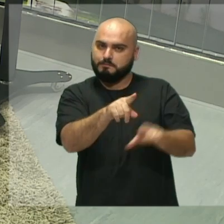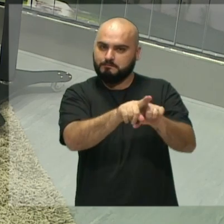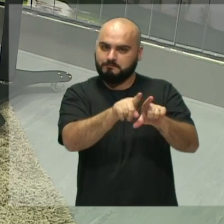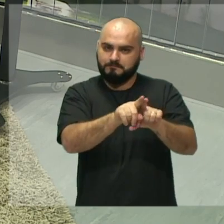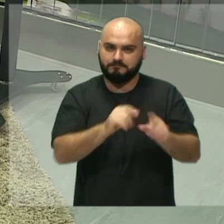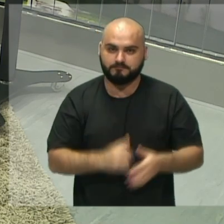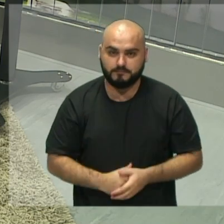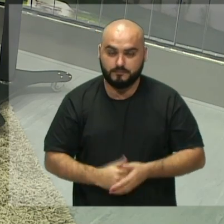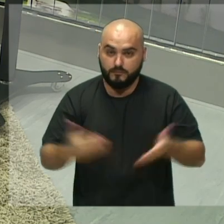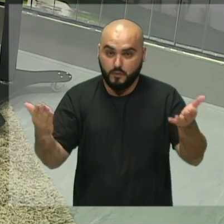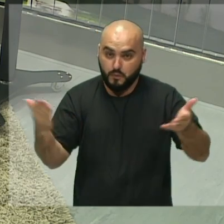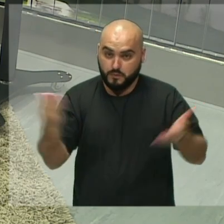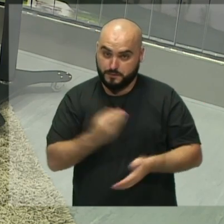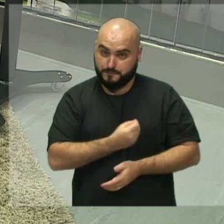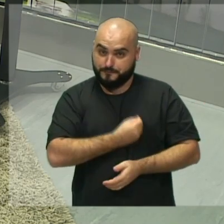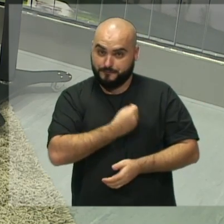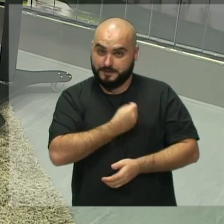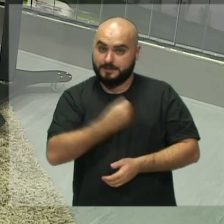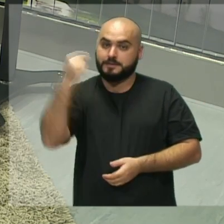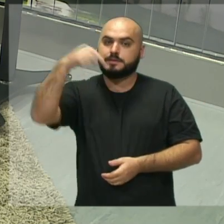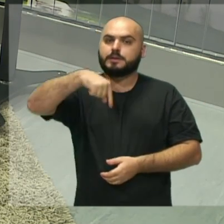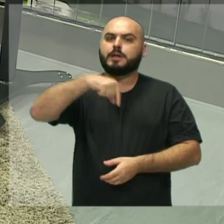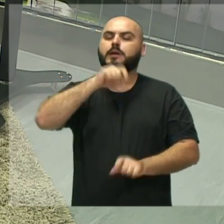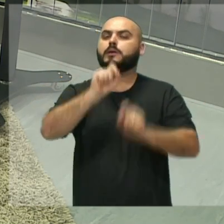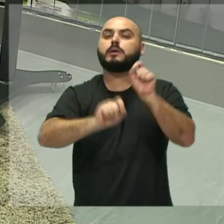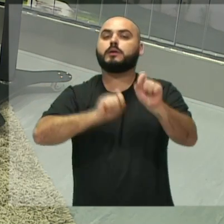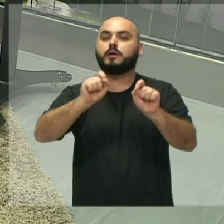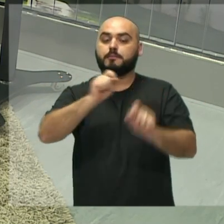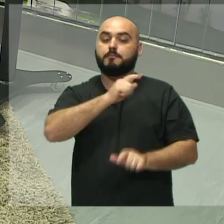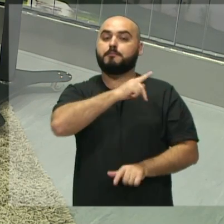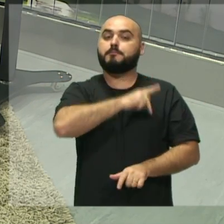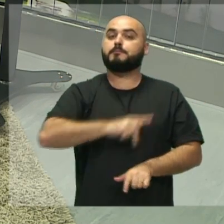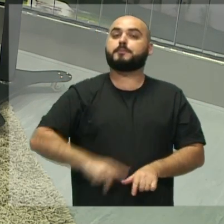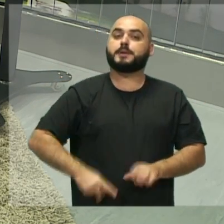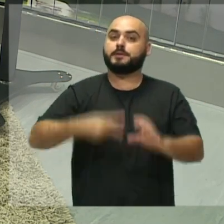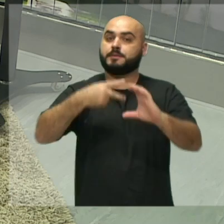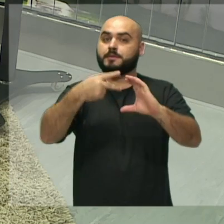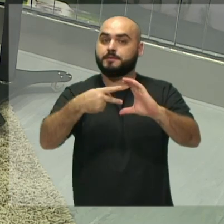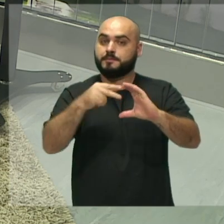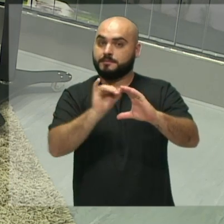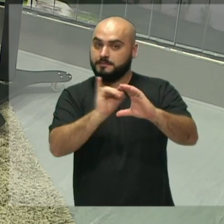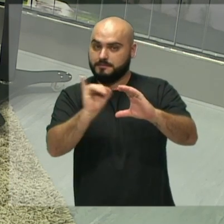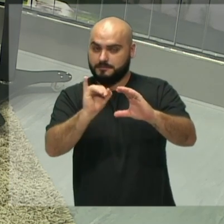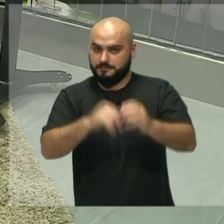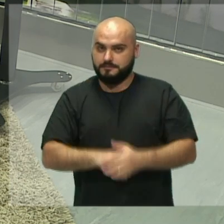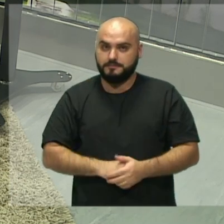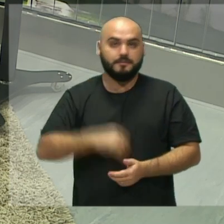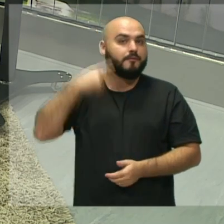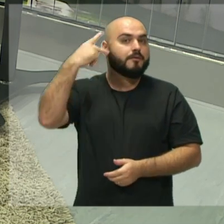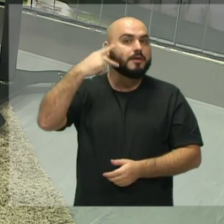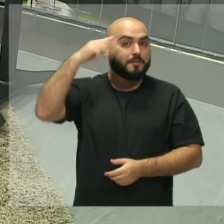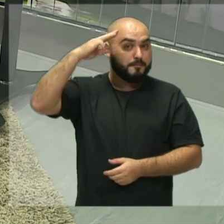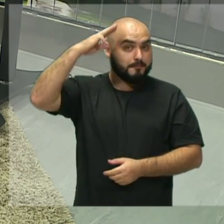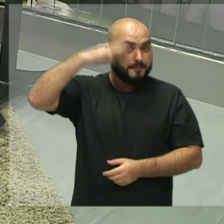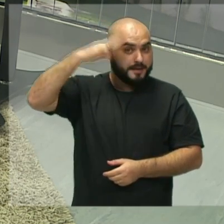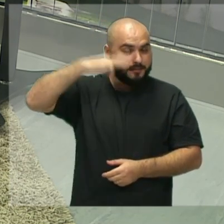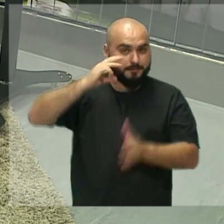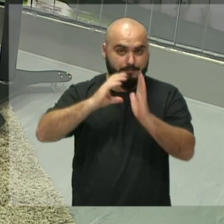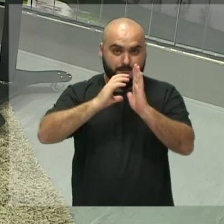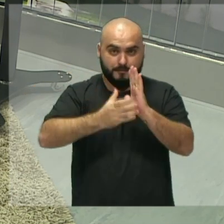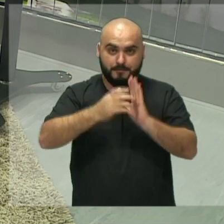de hoje participa conosco o presidente da Câmara de Vereadores de Itajaí, vereador Marcelo Werner,